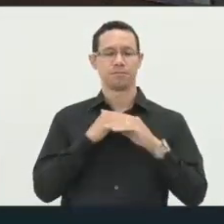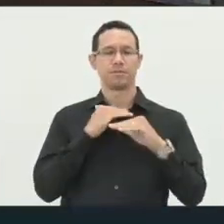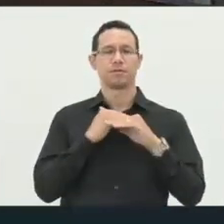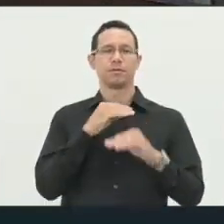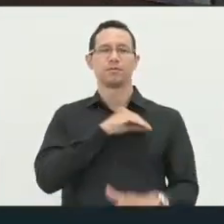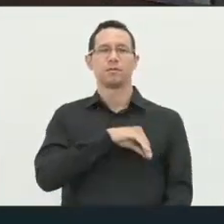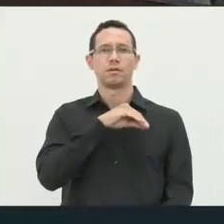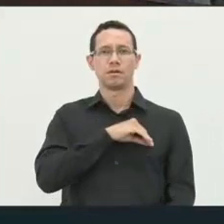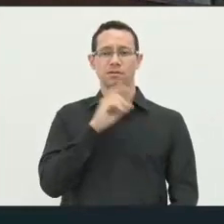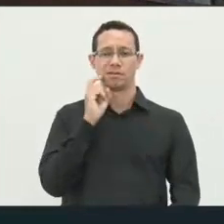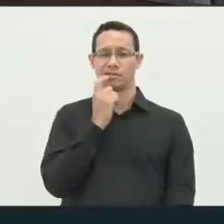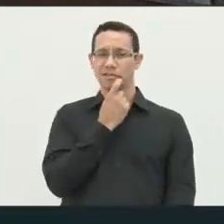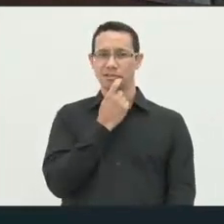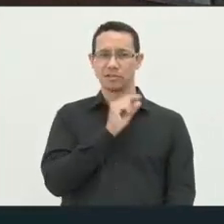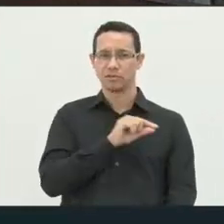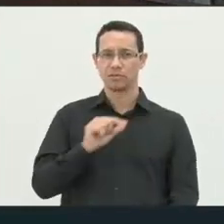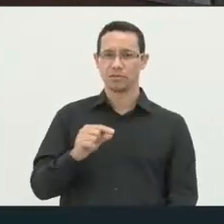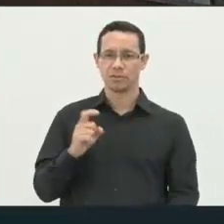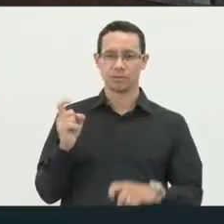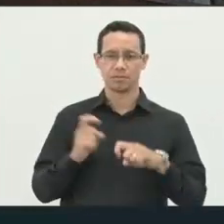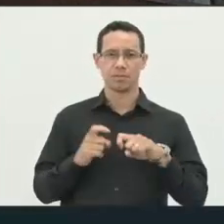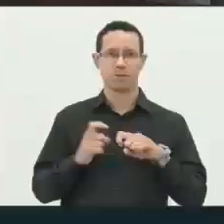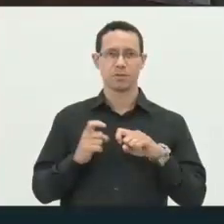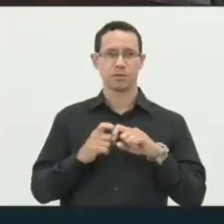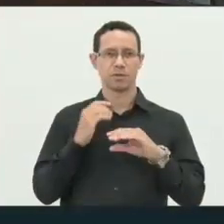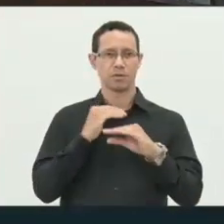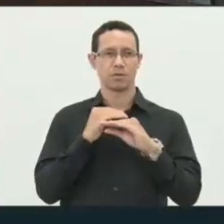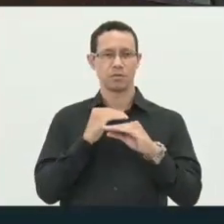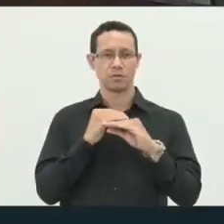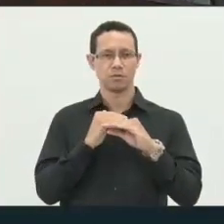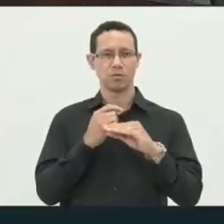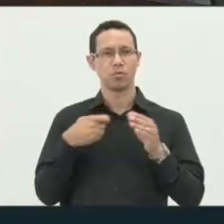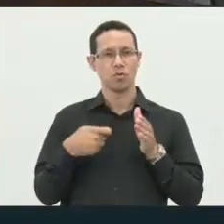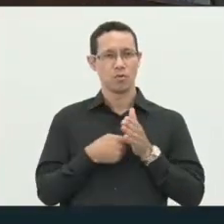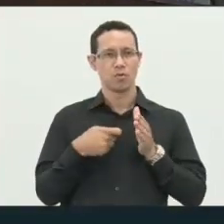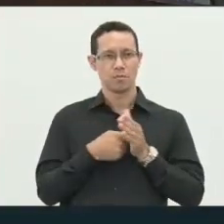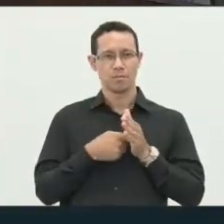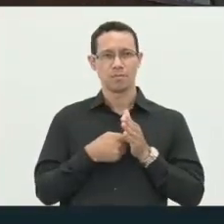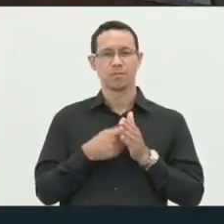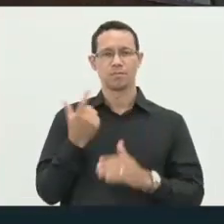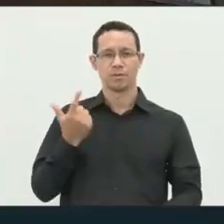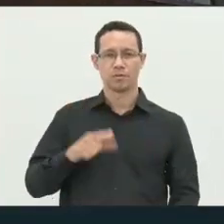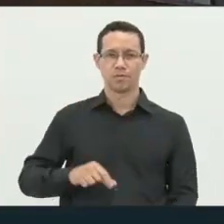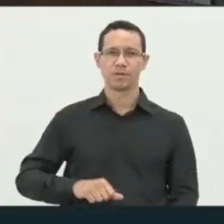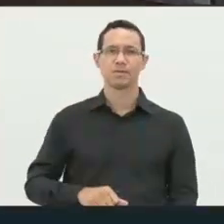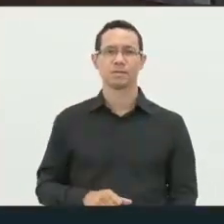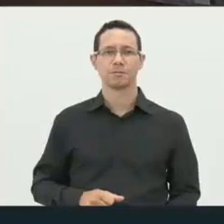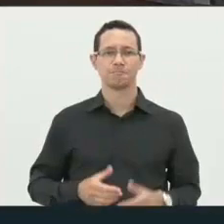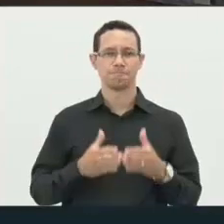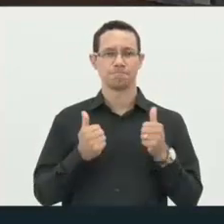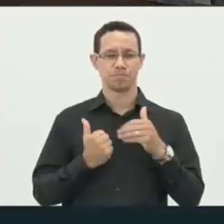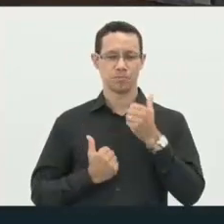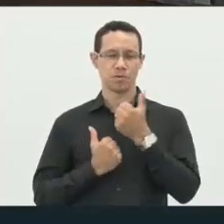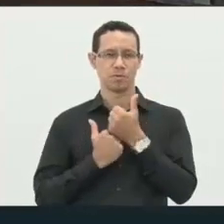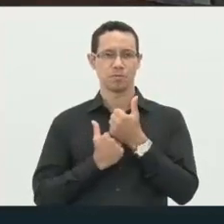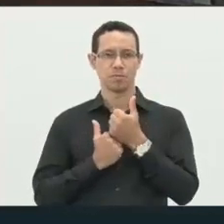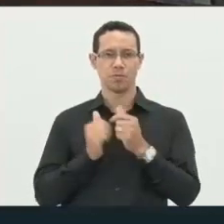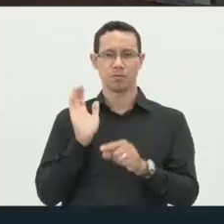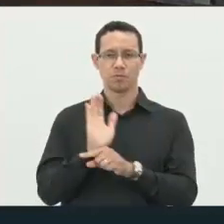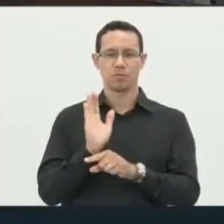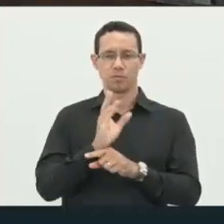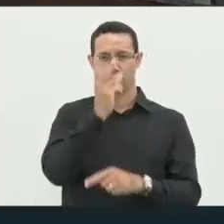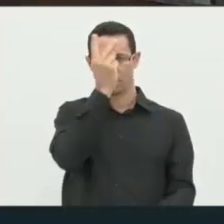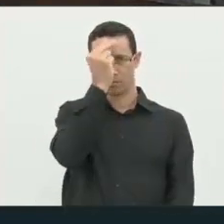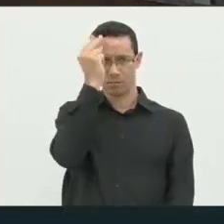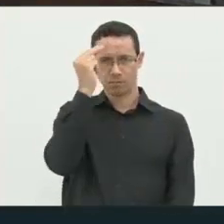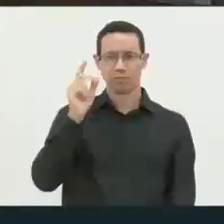dos dentistas com os médicos então eu tive cobrando dele mais uma vez e peço apoio do prefeito Gut e da sua